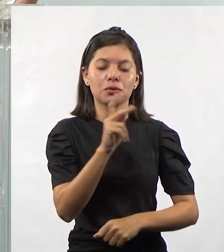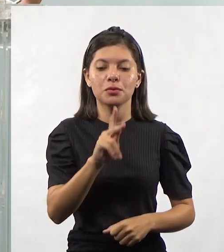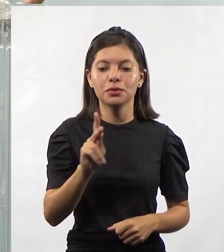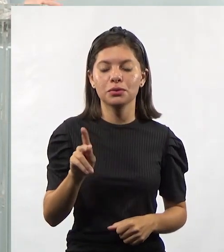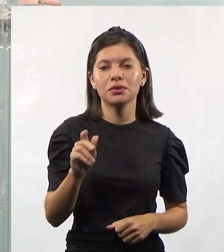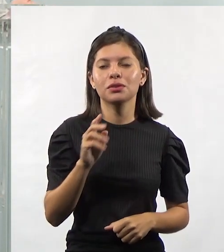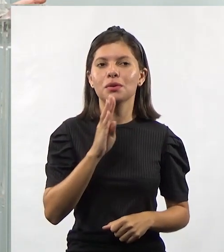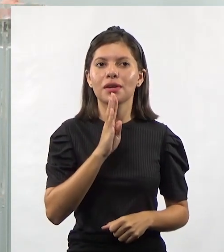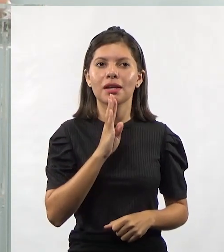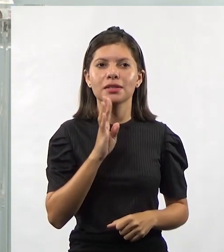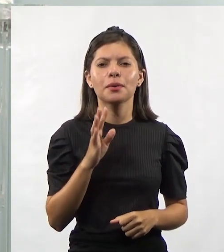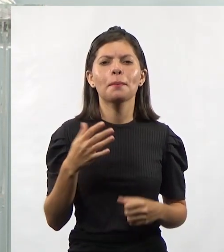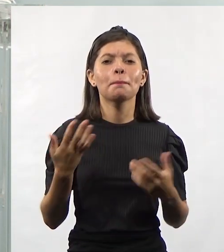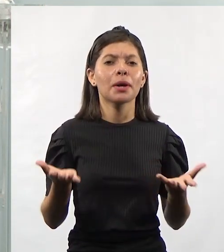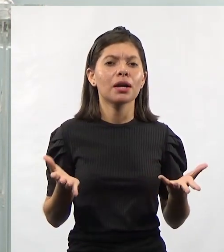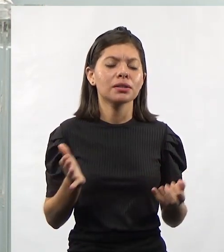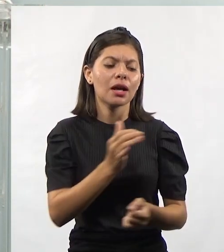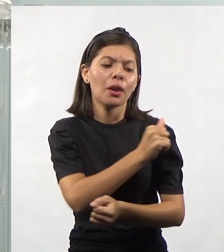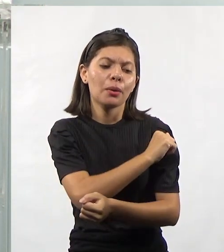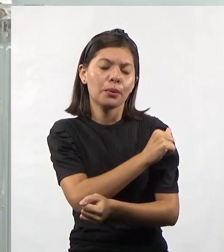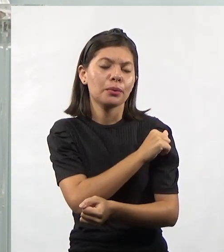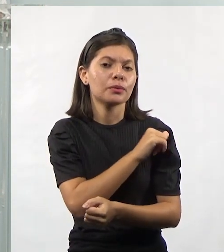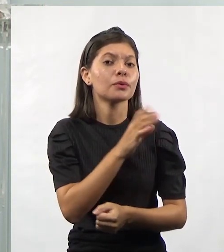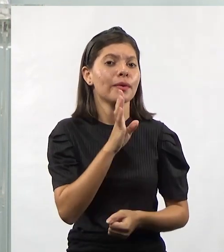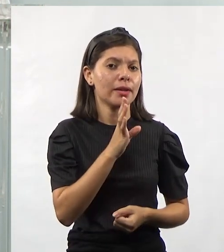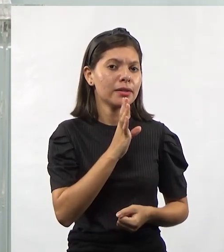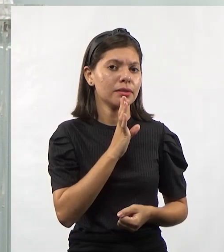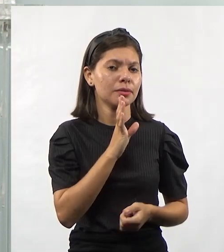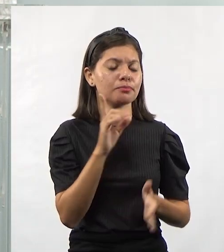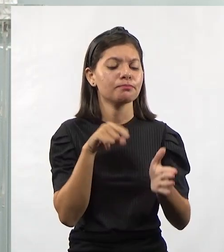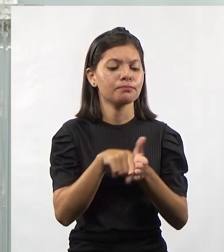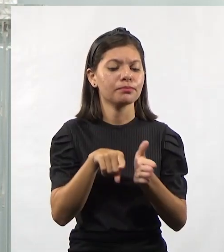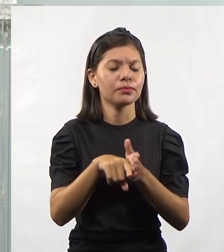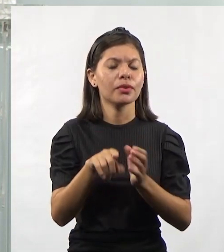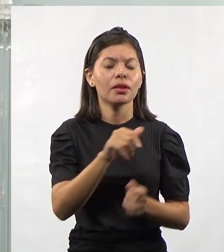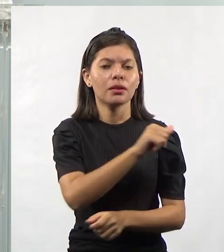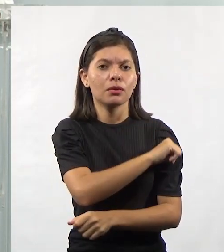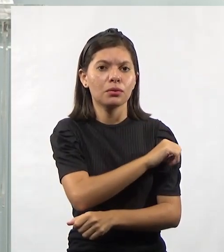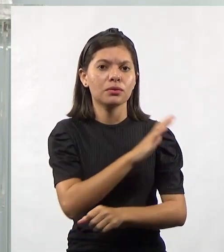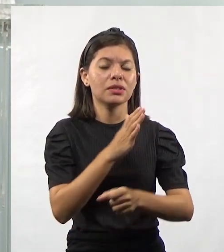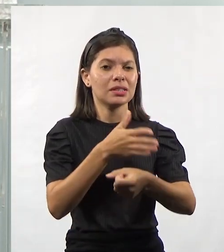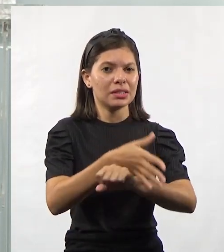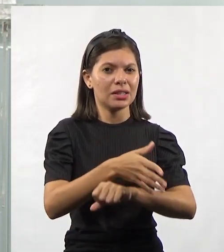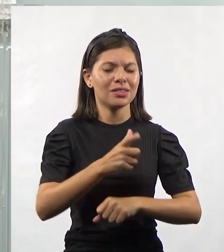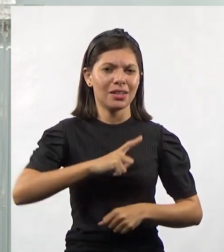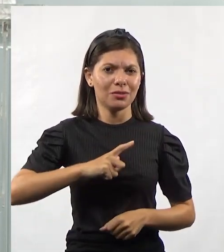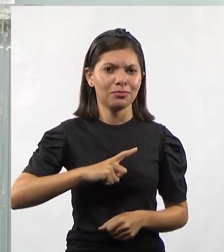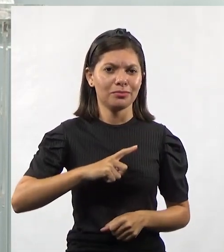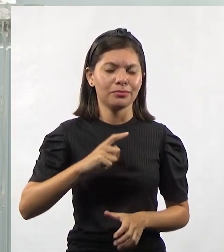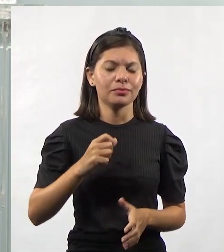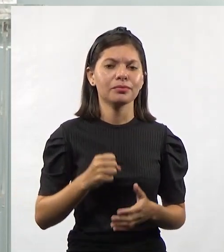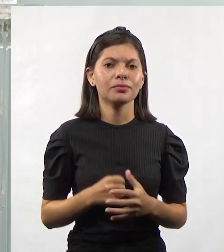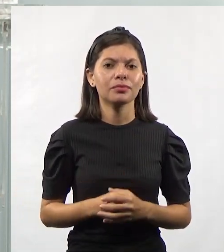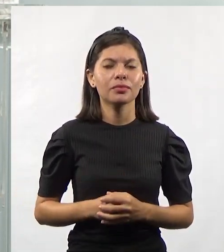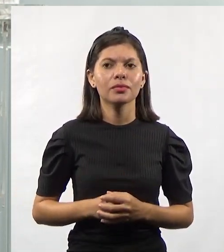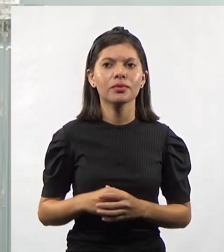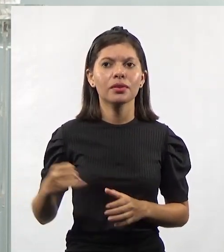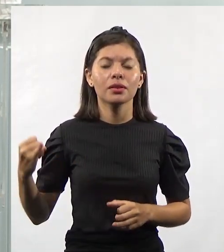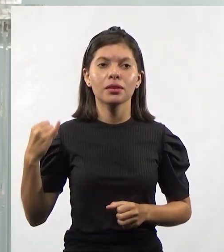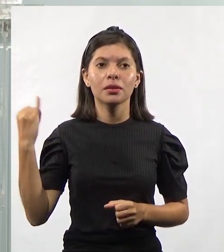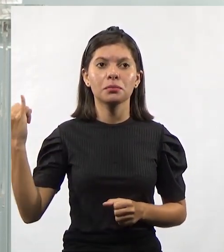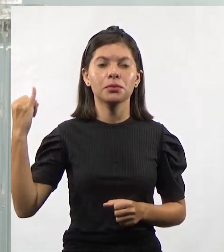humanos, quais são os direitos dos alunos, os professores conhecem, mas e os alunos, eles conhecem, eles têm acesso? Então, isso é o